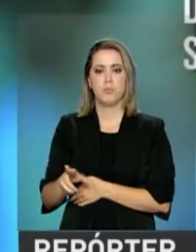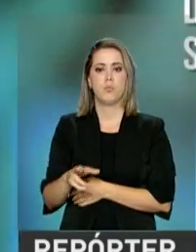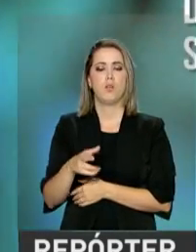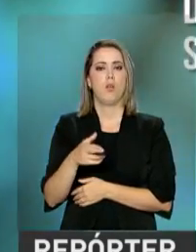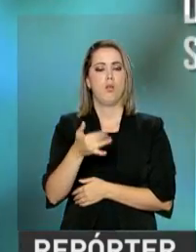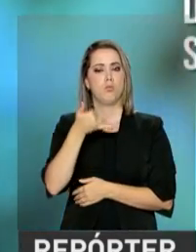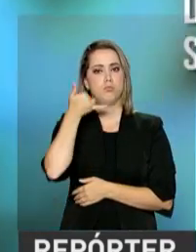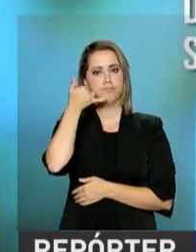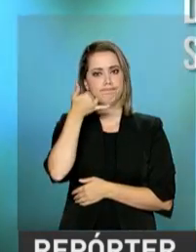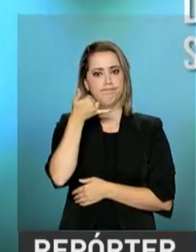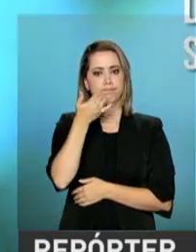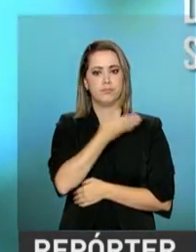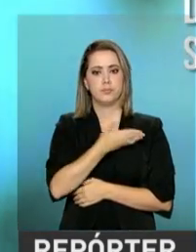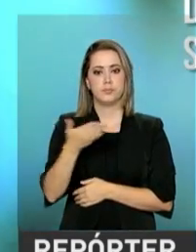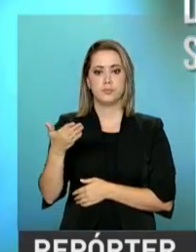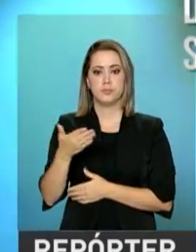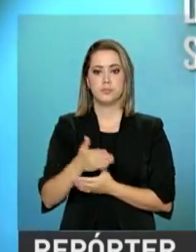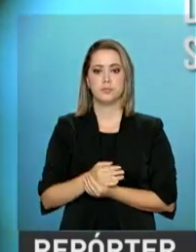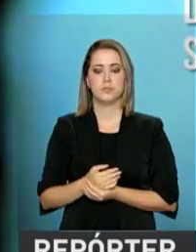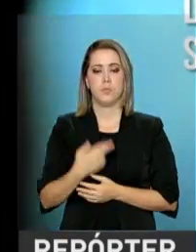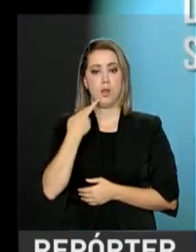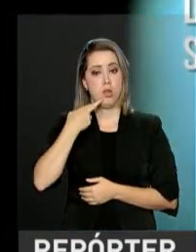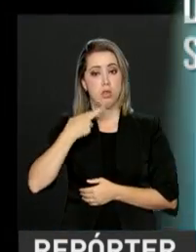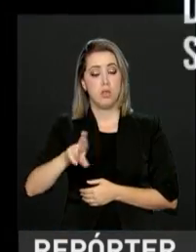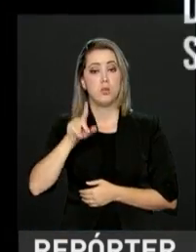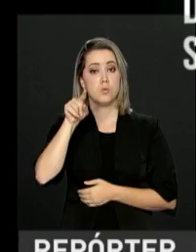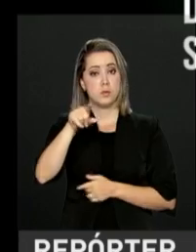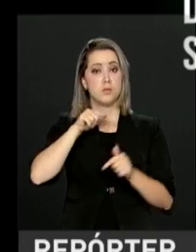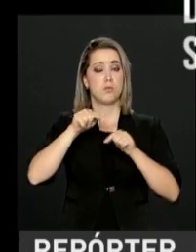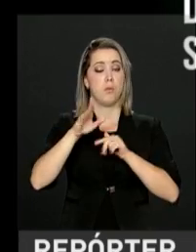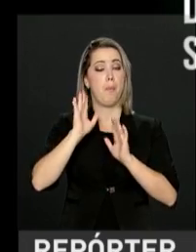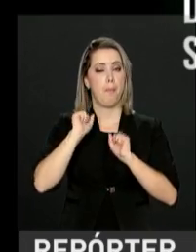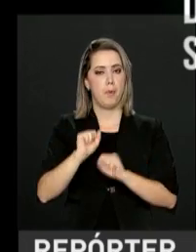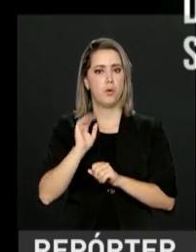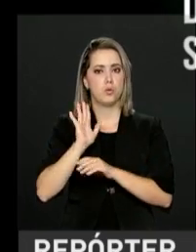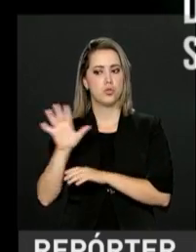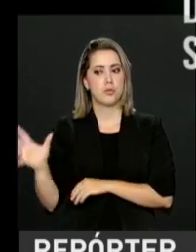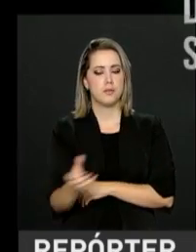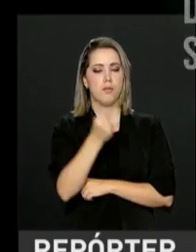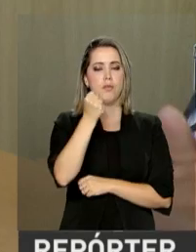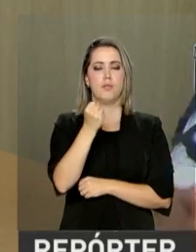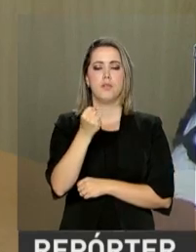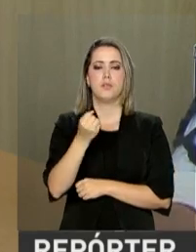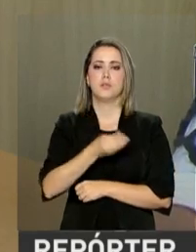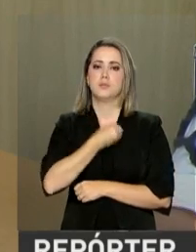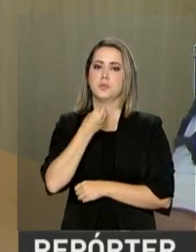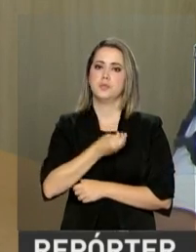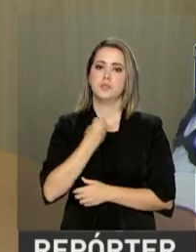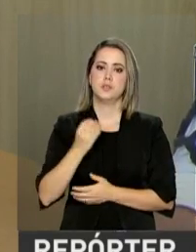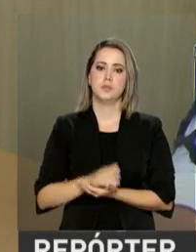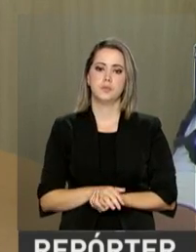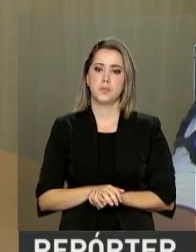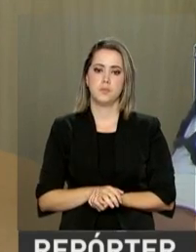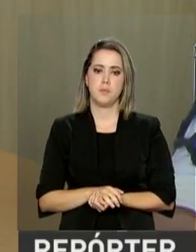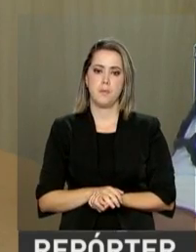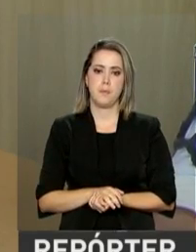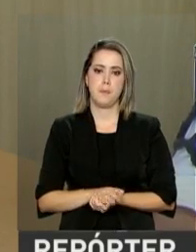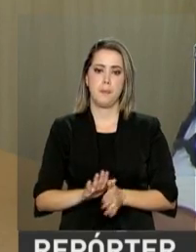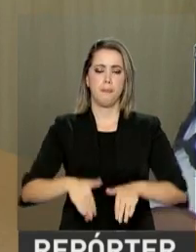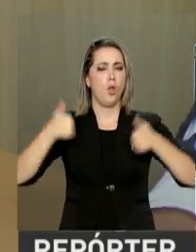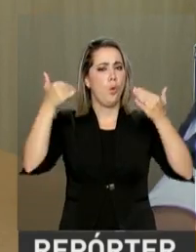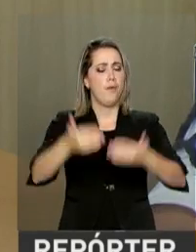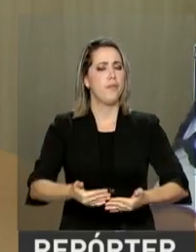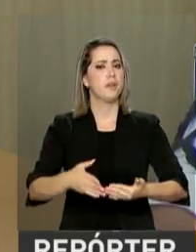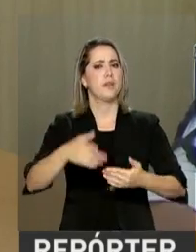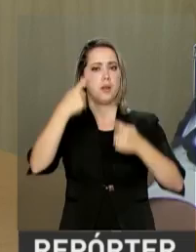que 100 E denuncie sua atitude pode salvar uma vida o enfrentamento à violência sexual contra